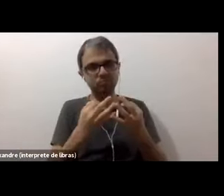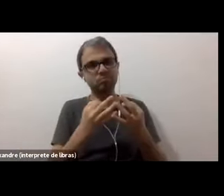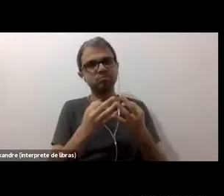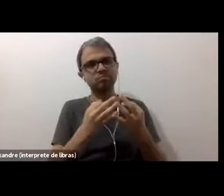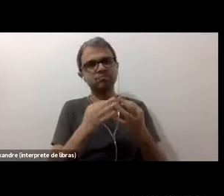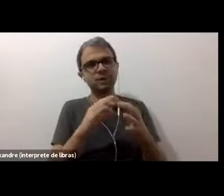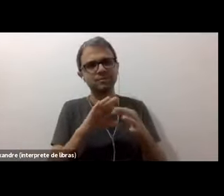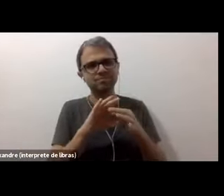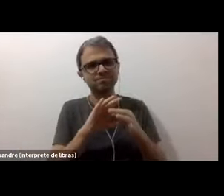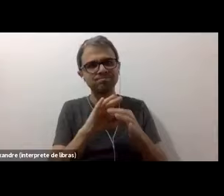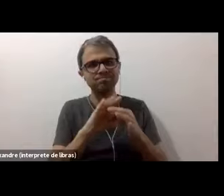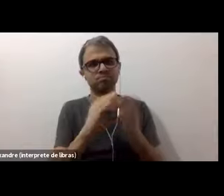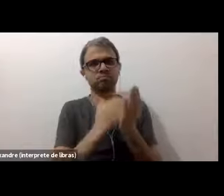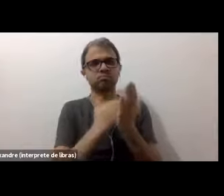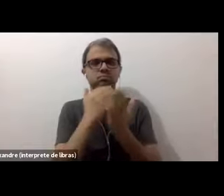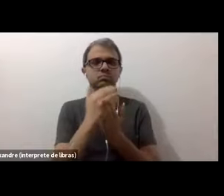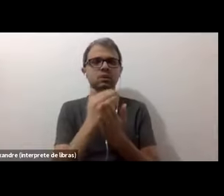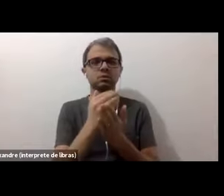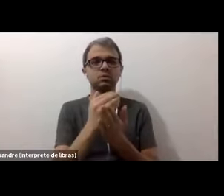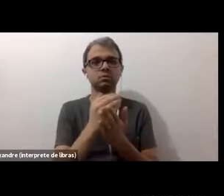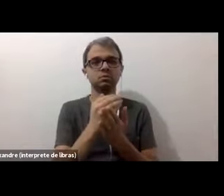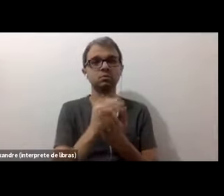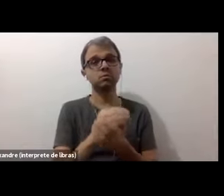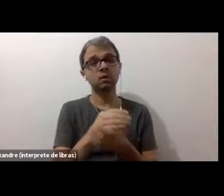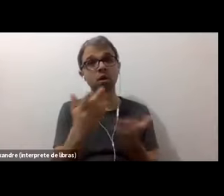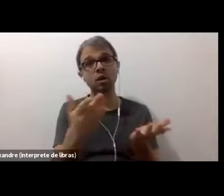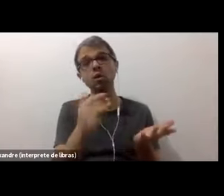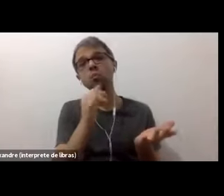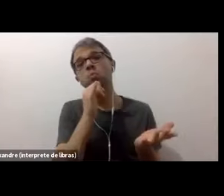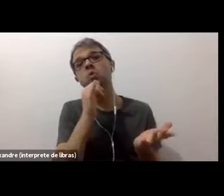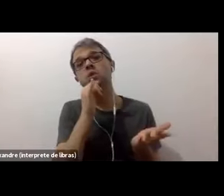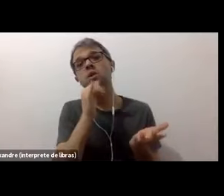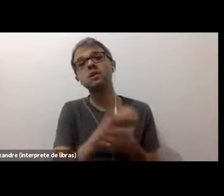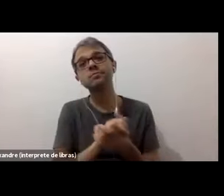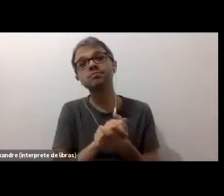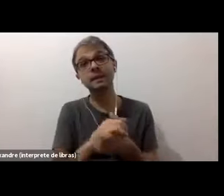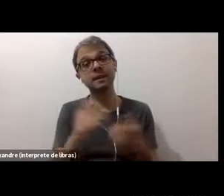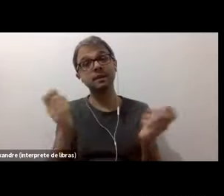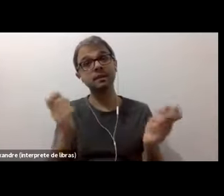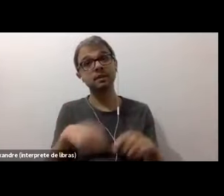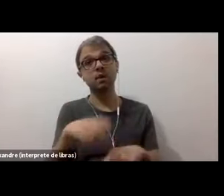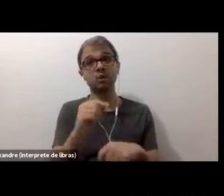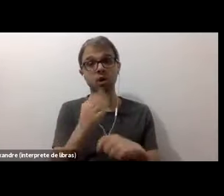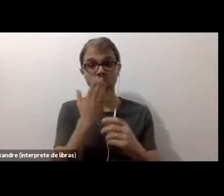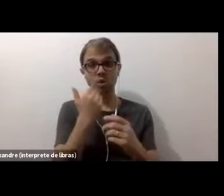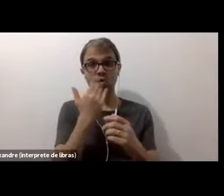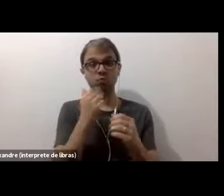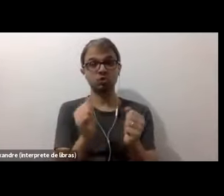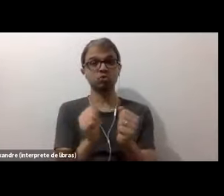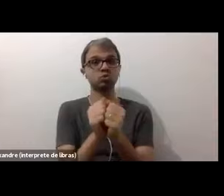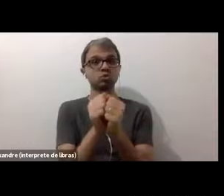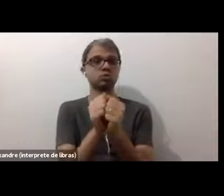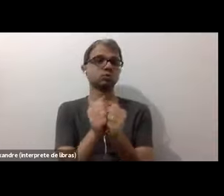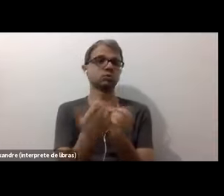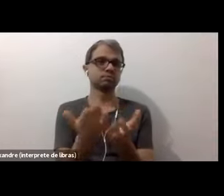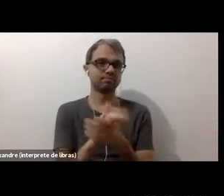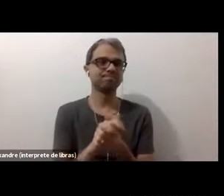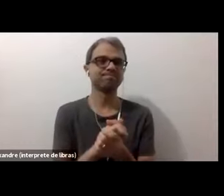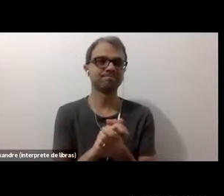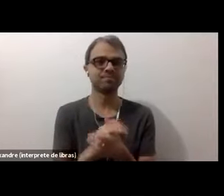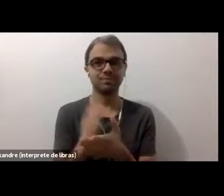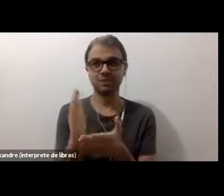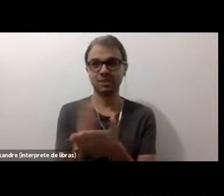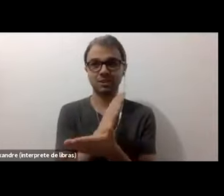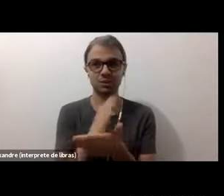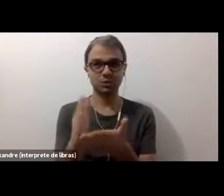né? Um dos pontos são fazer as refeições à mesa. É um hábito que muitas famílias, às vezes, não têm, até